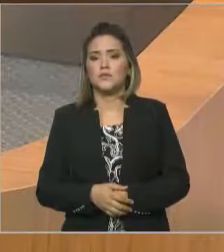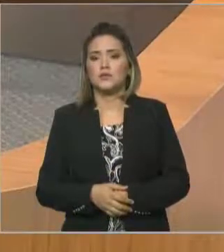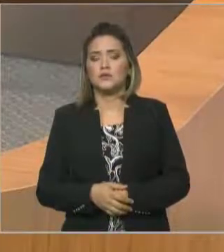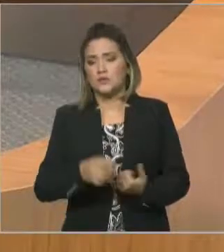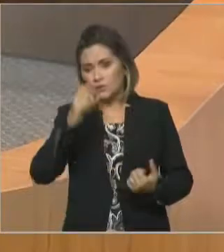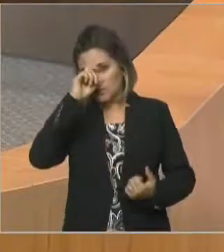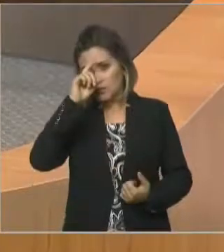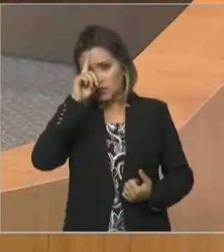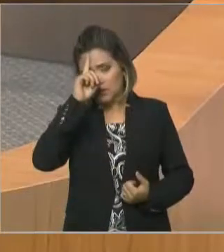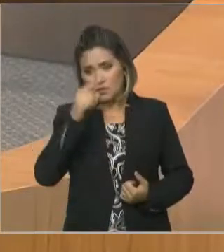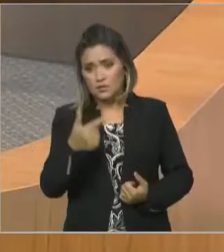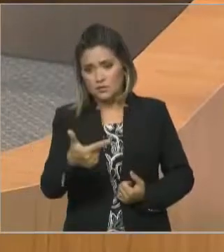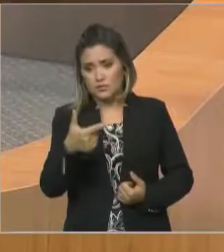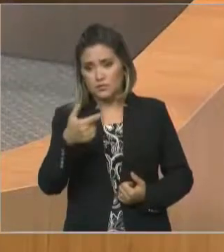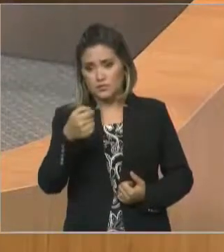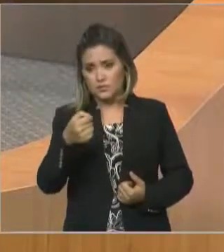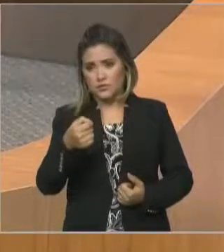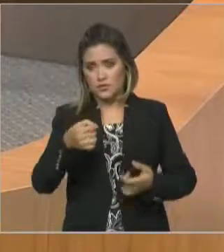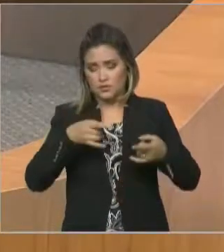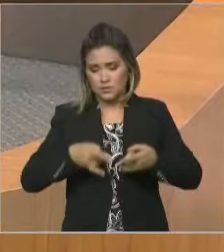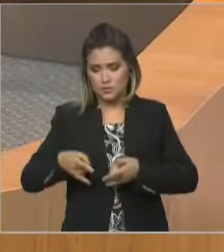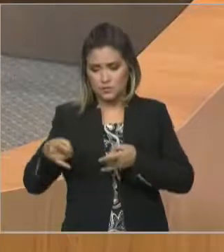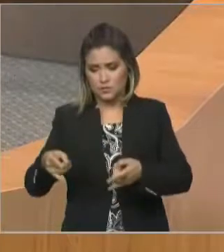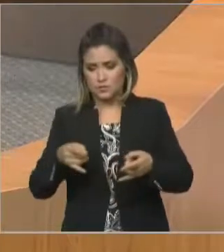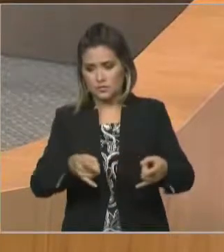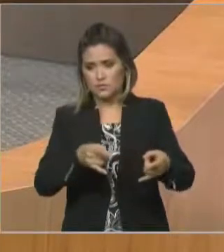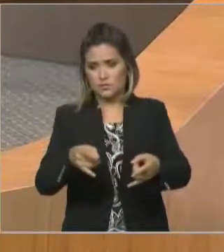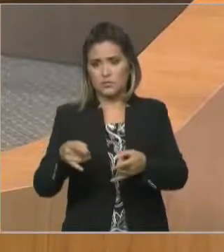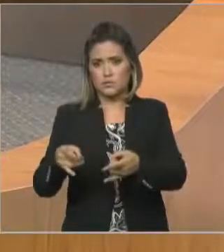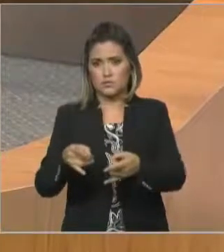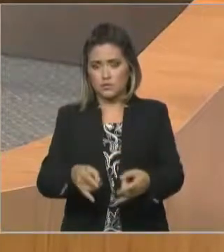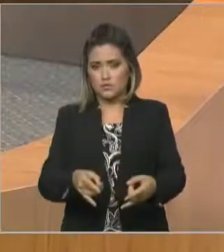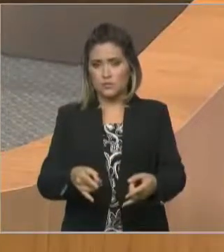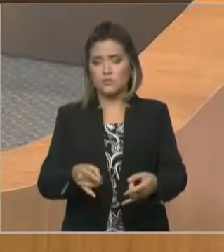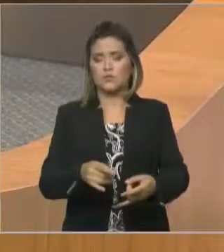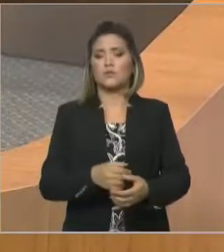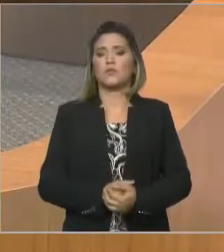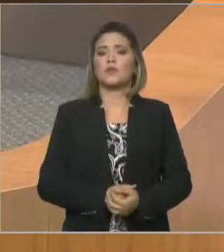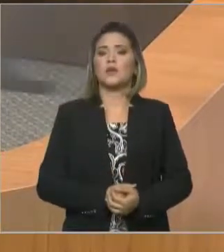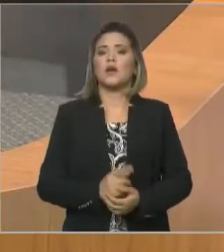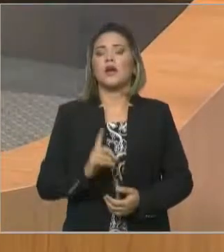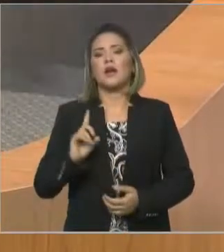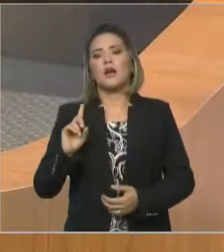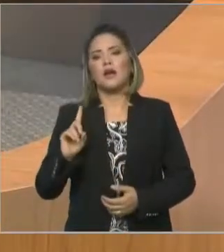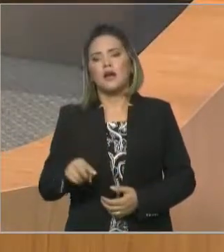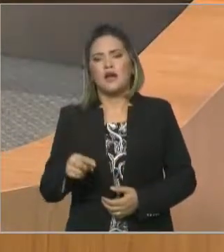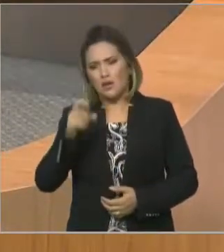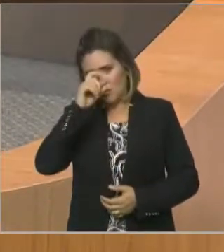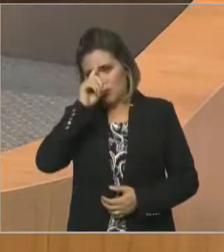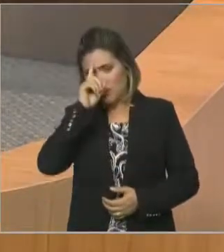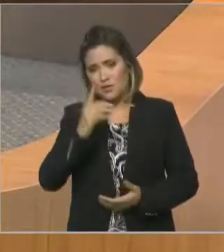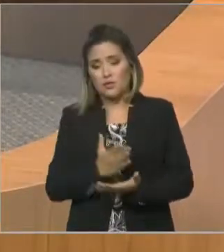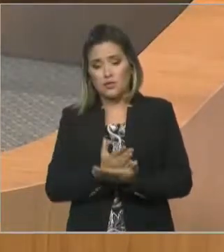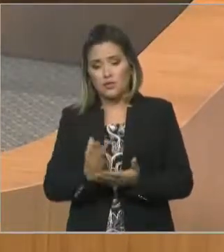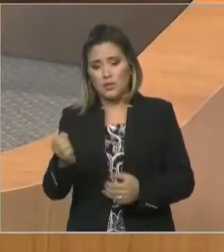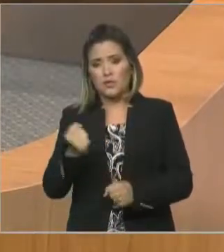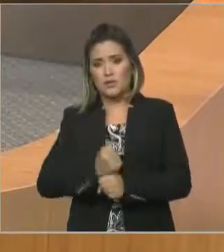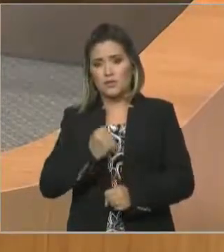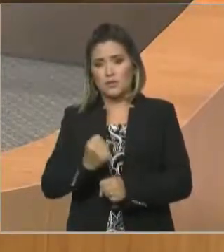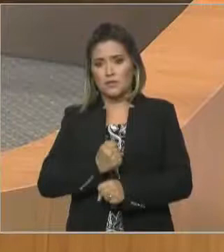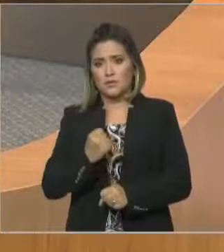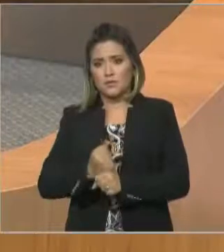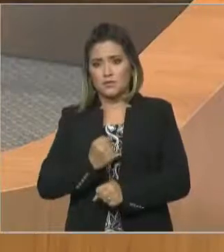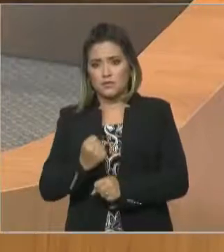construção de unidades de saúde no maranhão dos idos de 2010 e 2014 é hospitais de 20 leitos eles